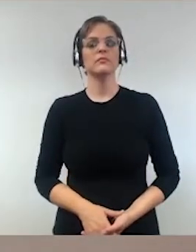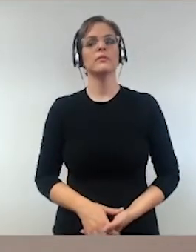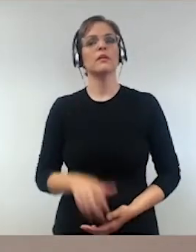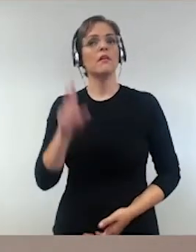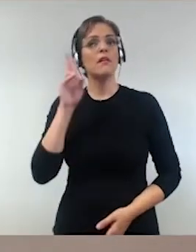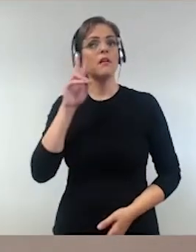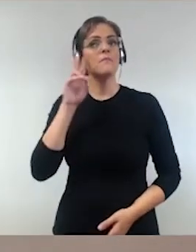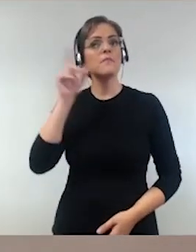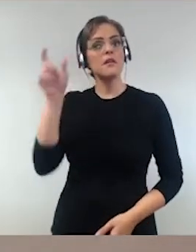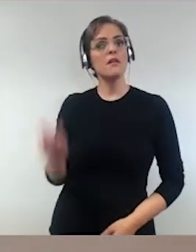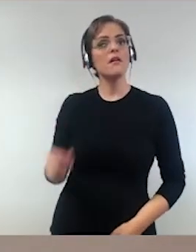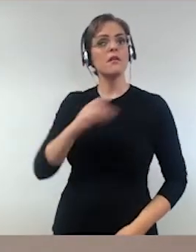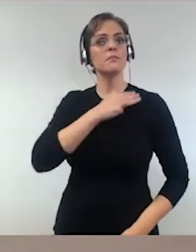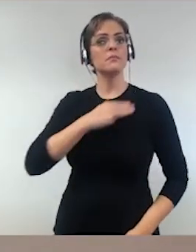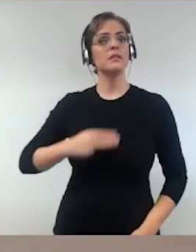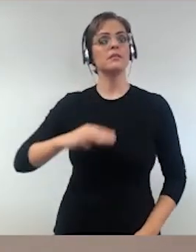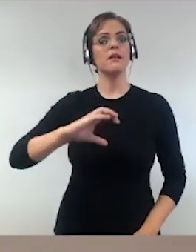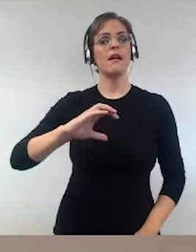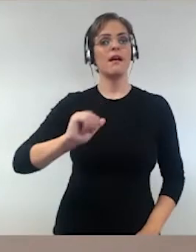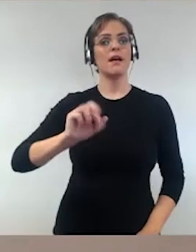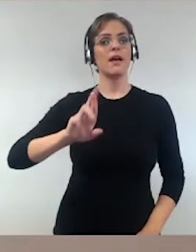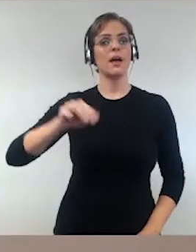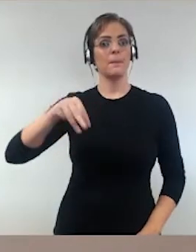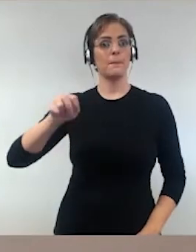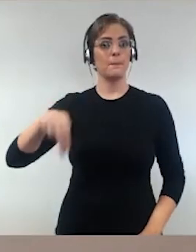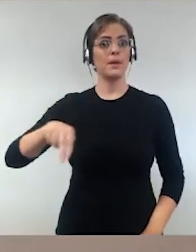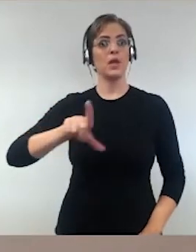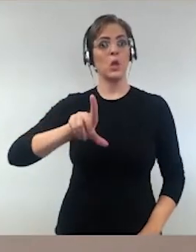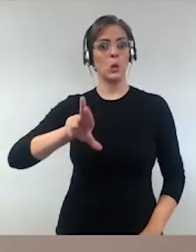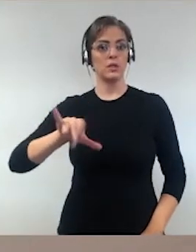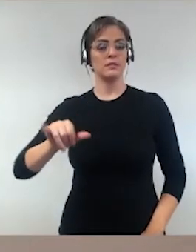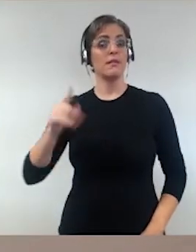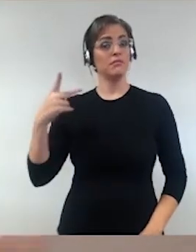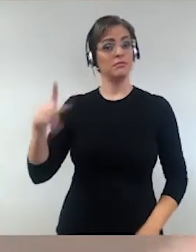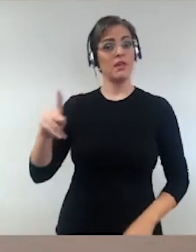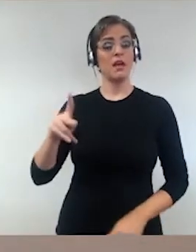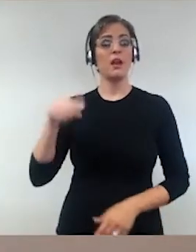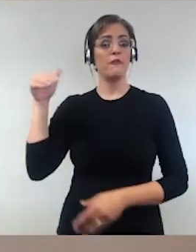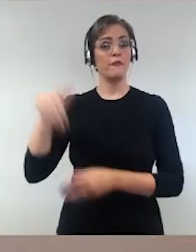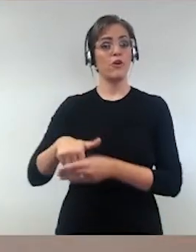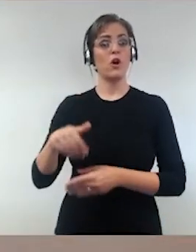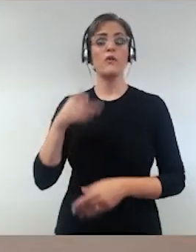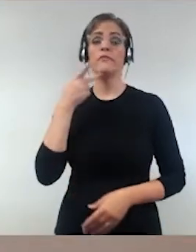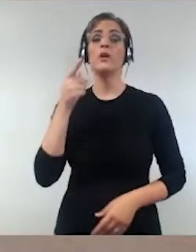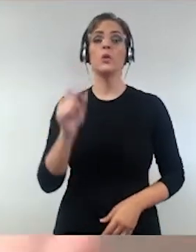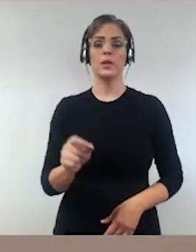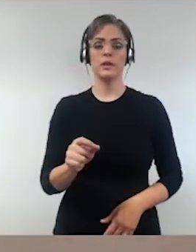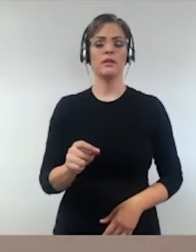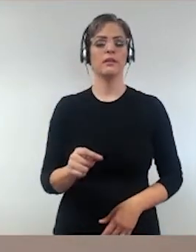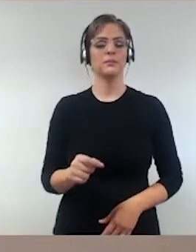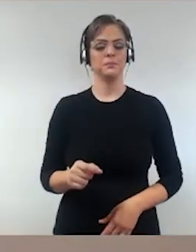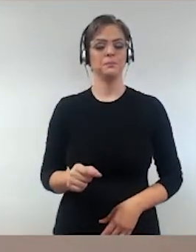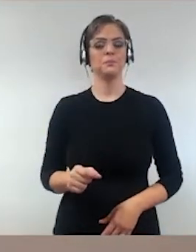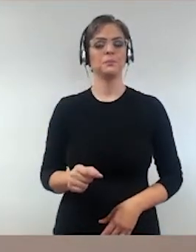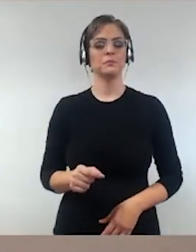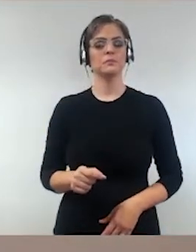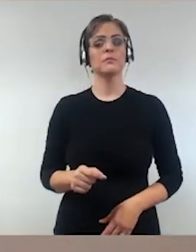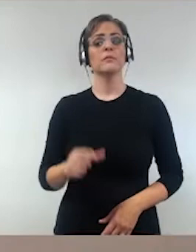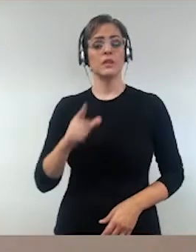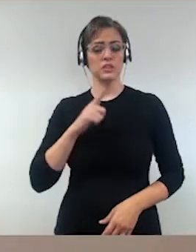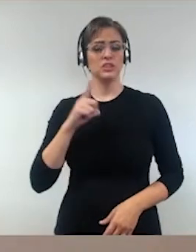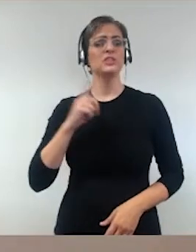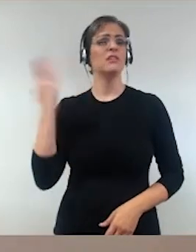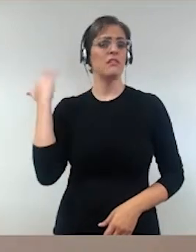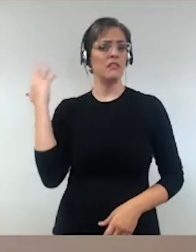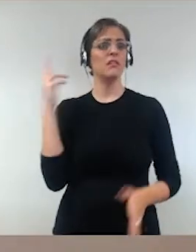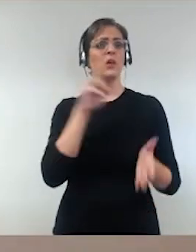Lúcia, que começa, inclusive, seu voto dizendo, olha, da mesma forma que a tutela, da mesma forma que as listas